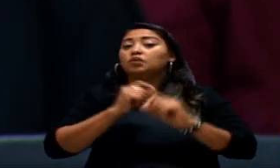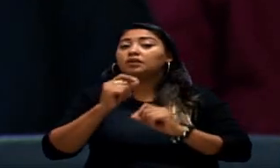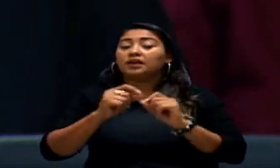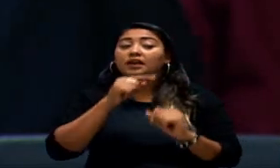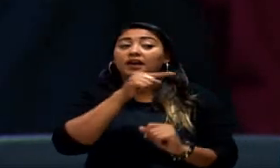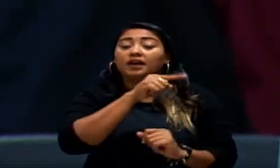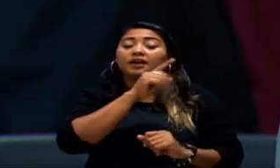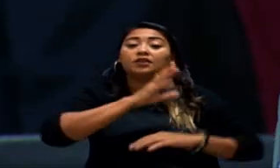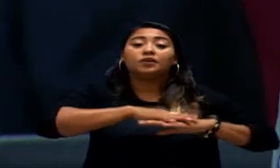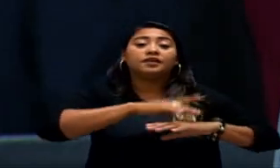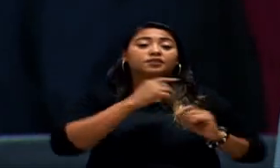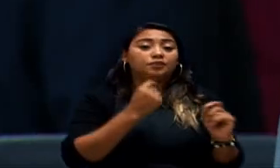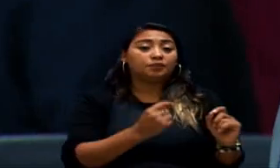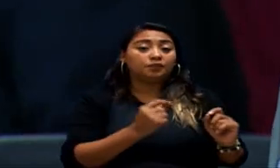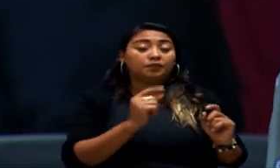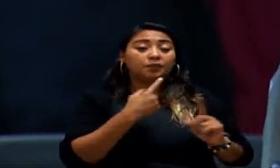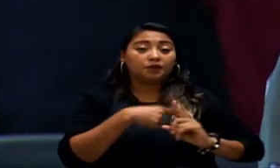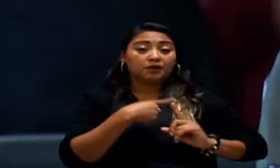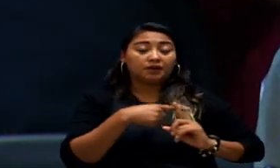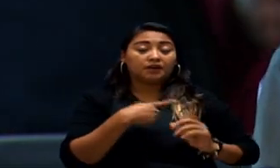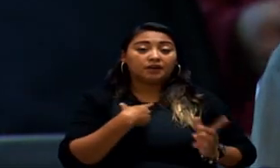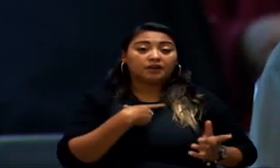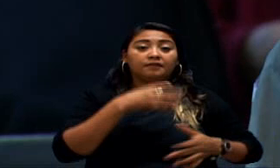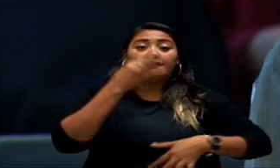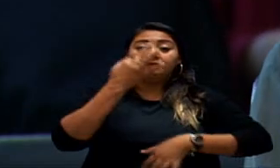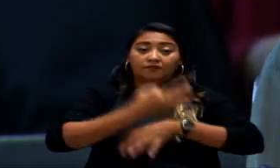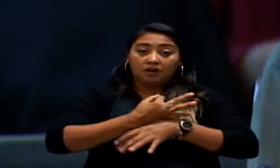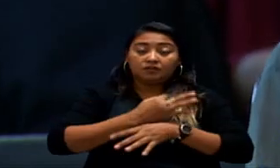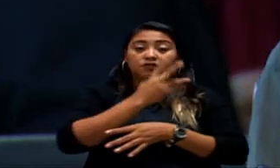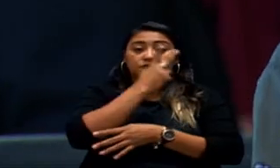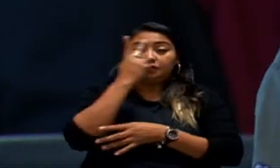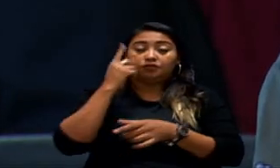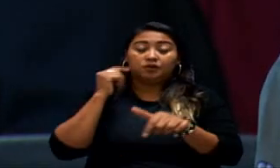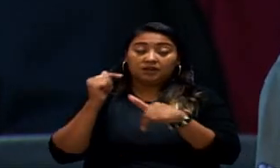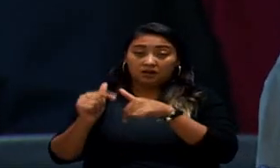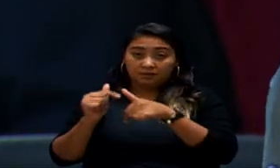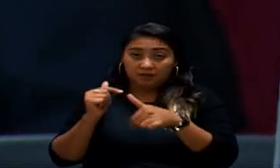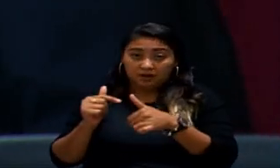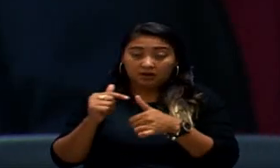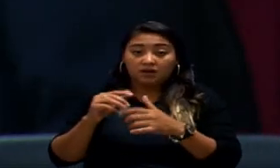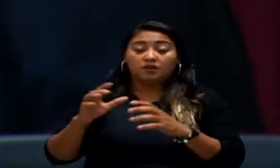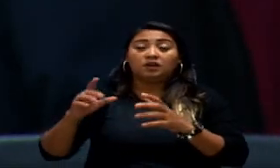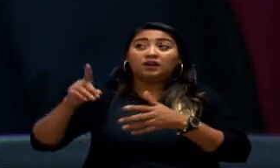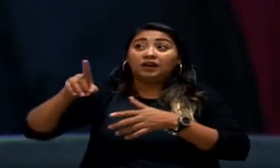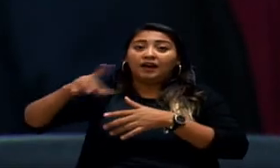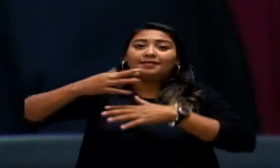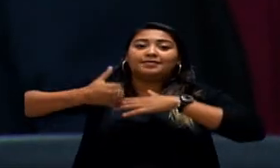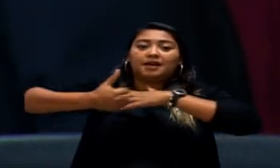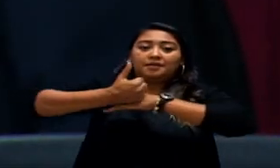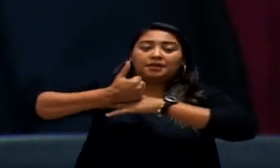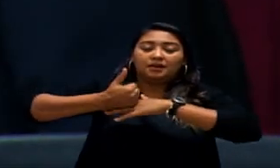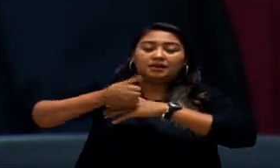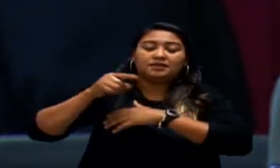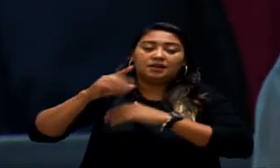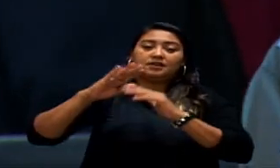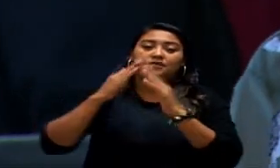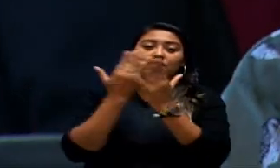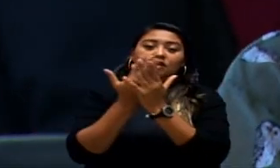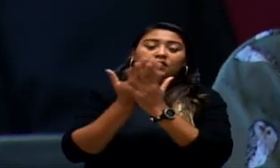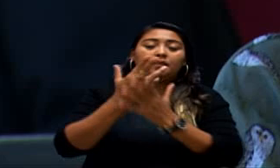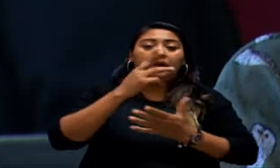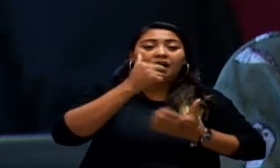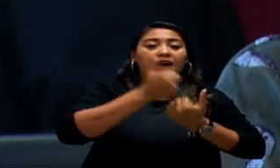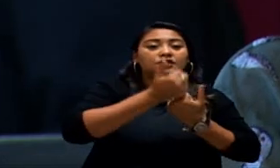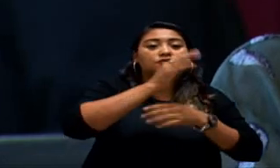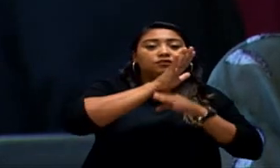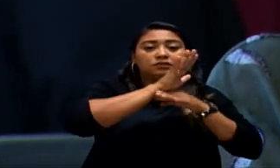esse adoecimento. Porque a falta de servidores, a falta de um corpo técnico na escola para dar